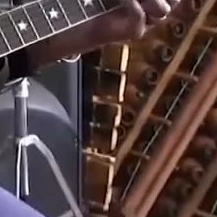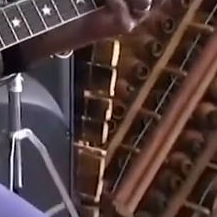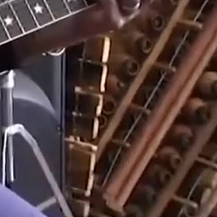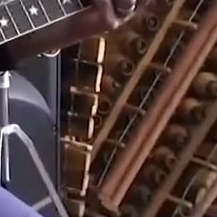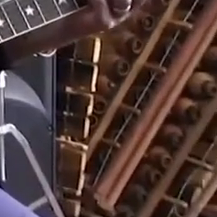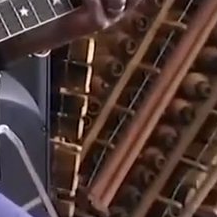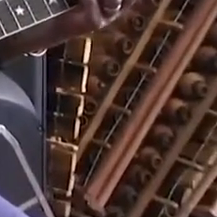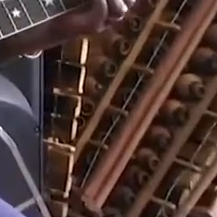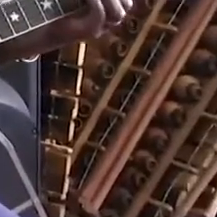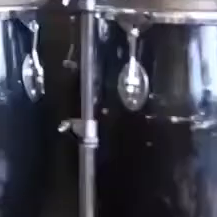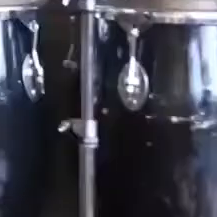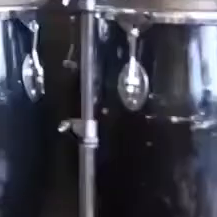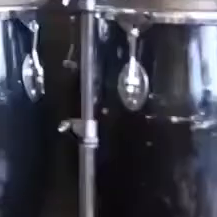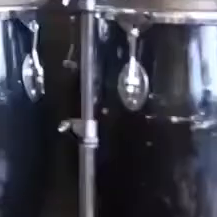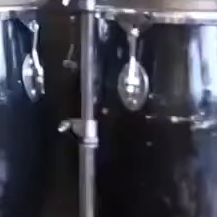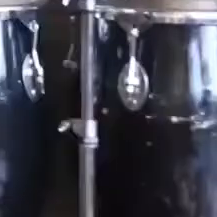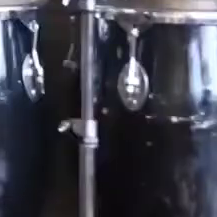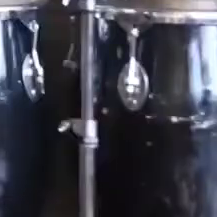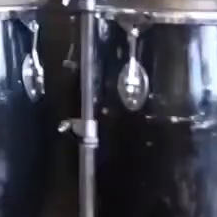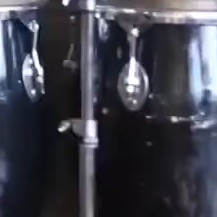nyandayeyo,